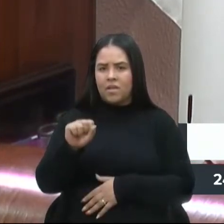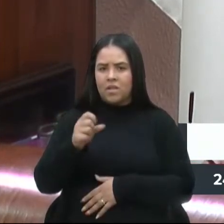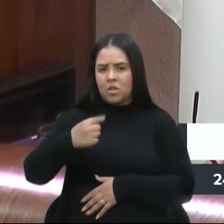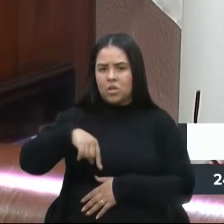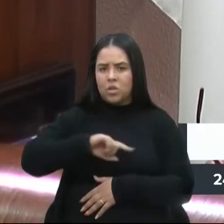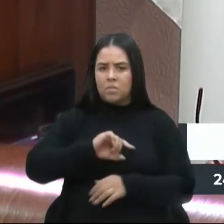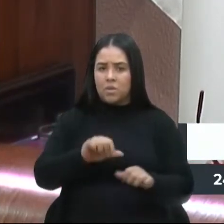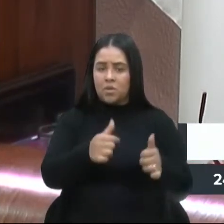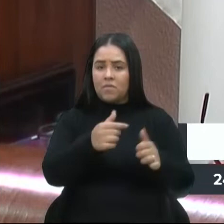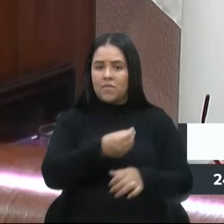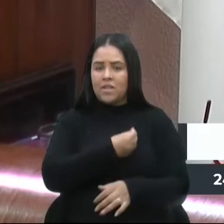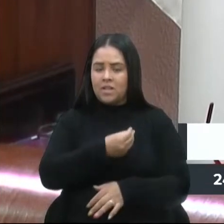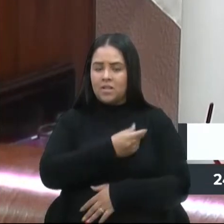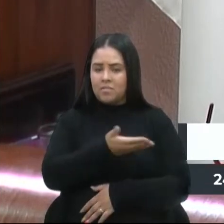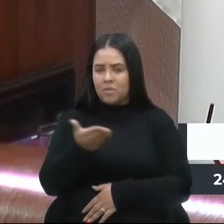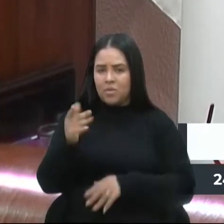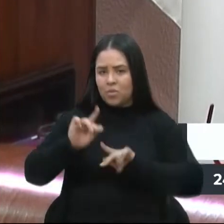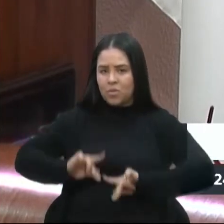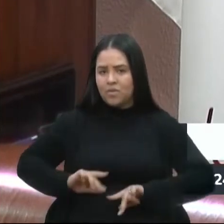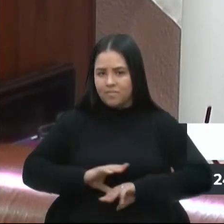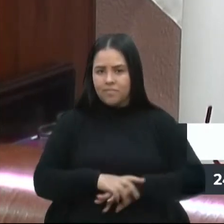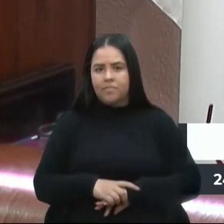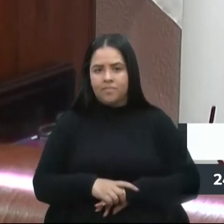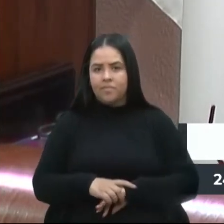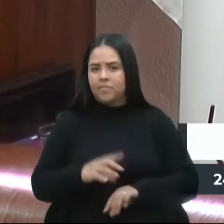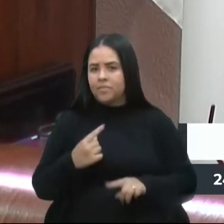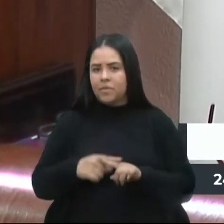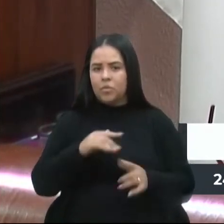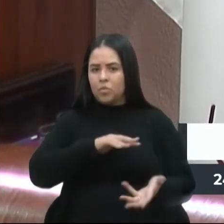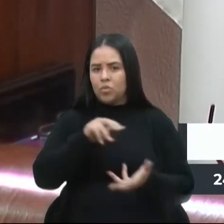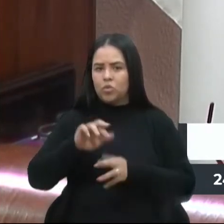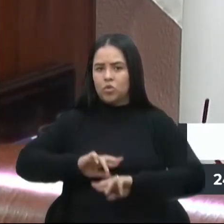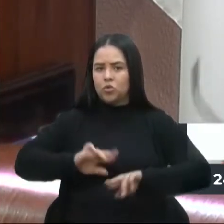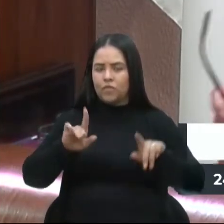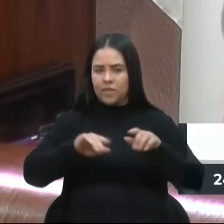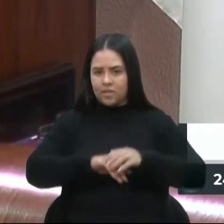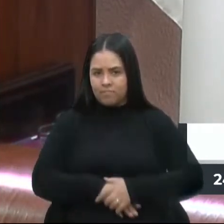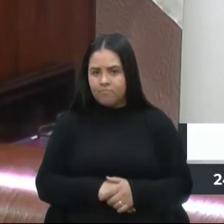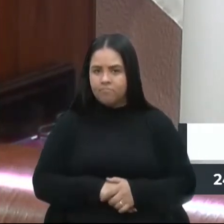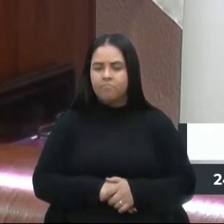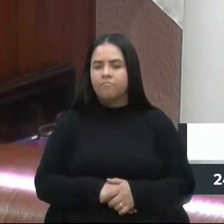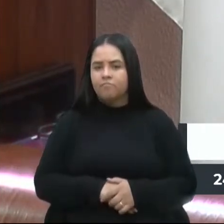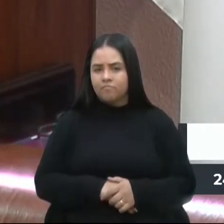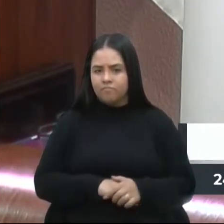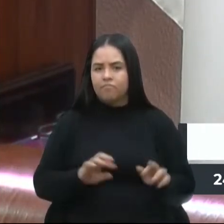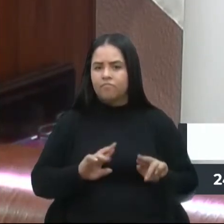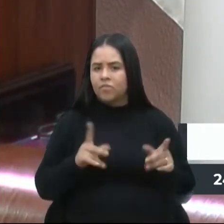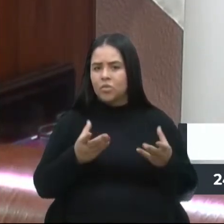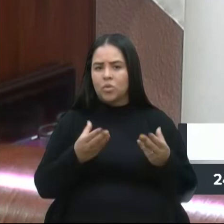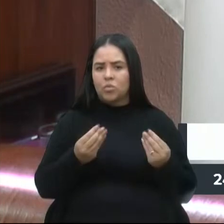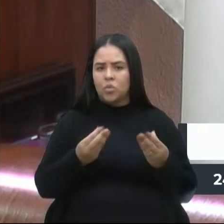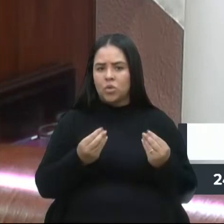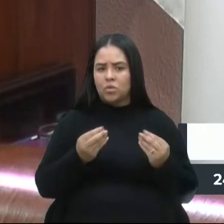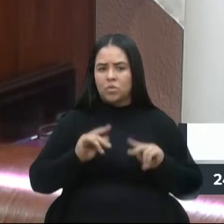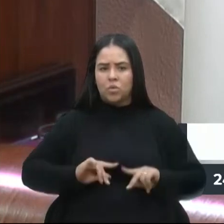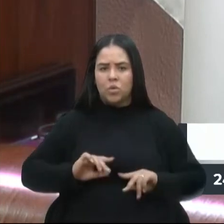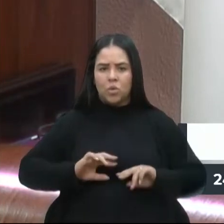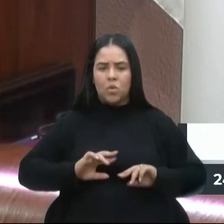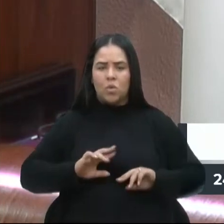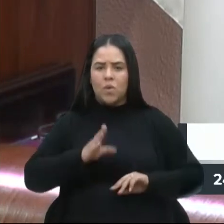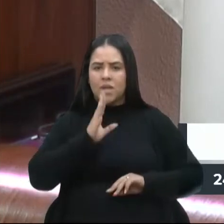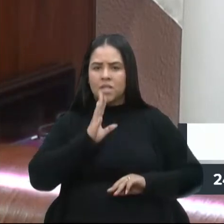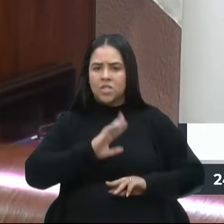a vida dessas pessoas, porque é um mundo totalmente diferente do que muitos conhecem.